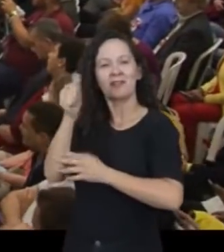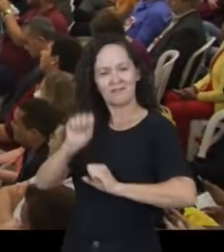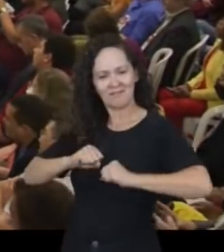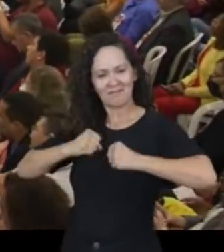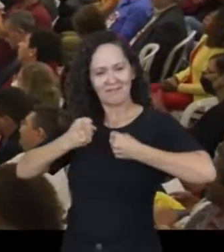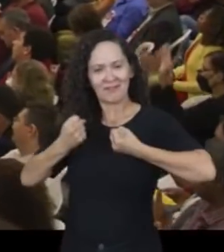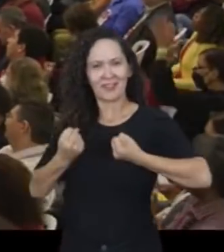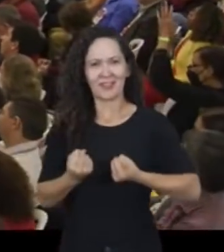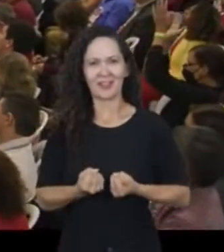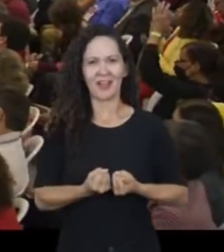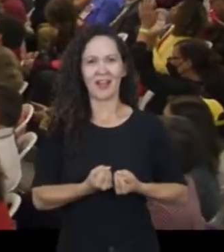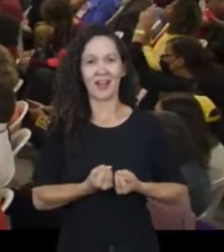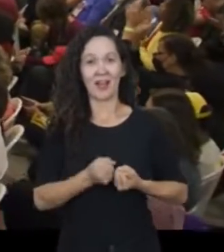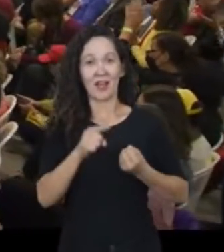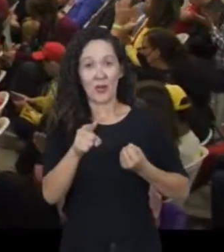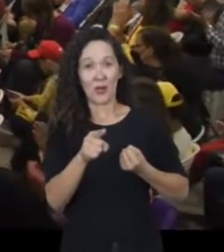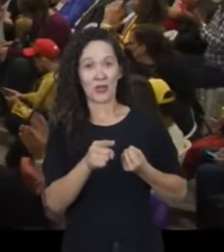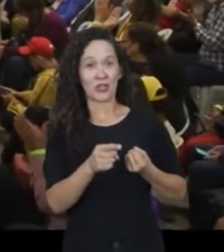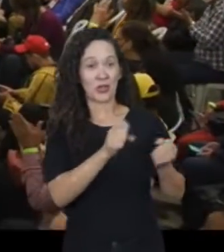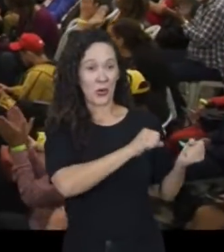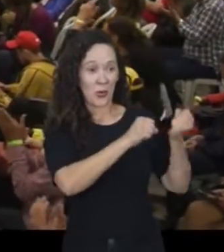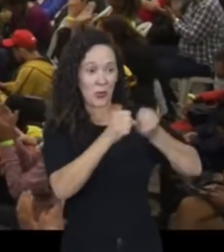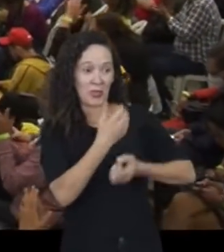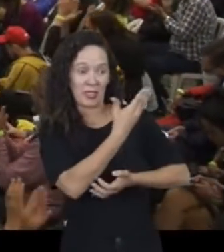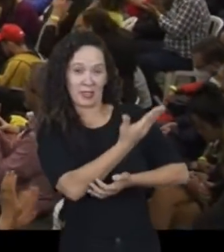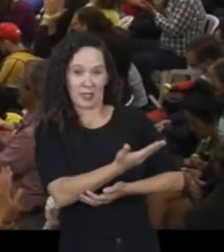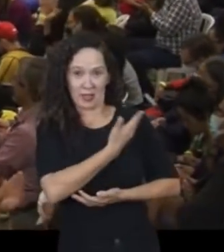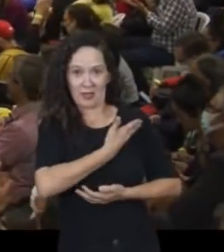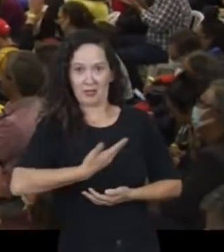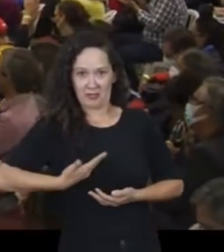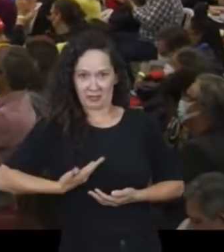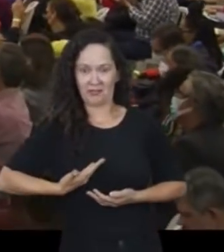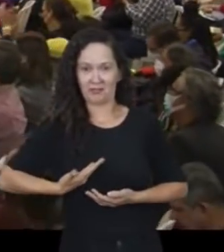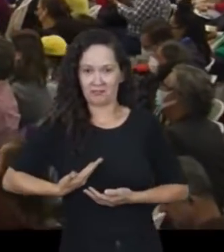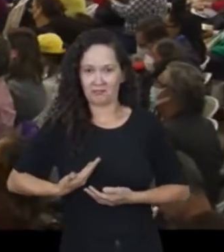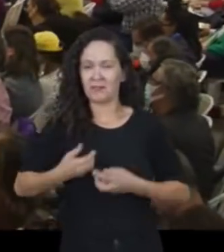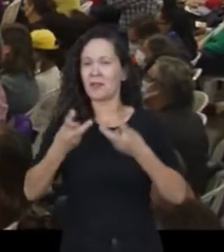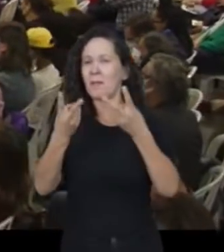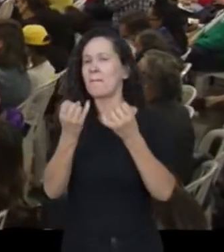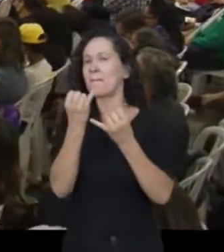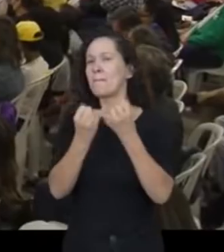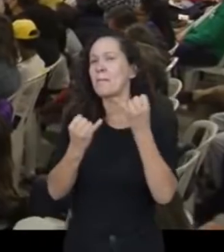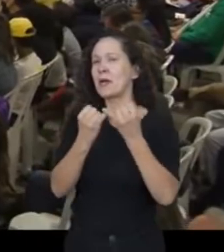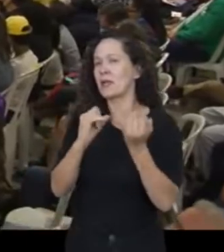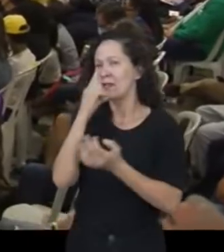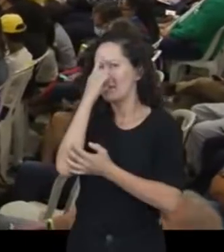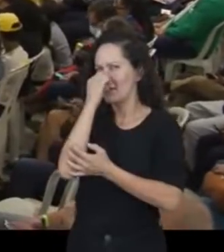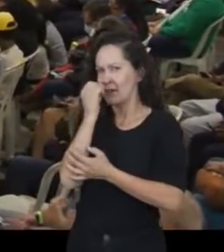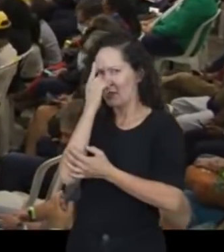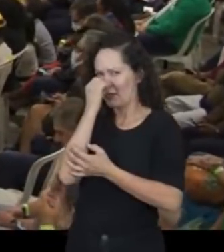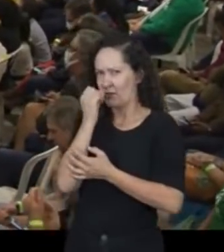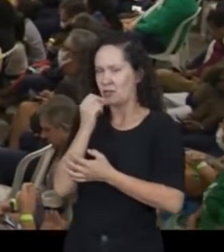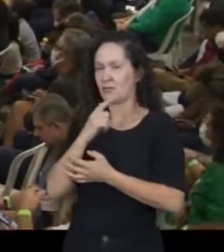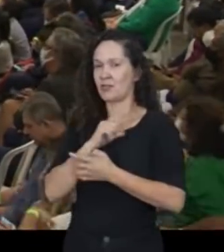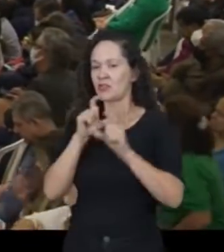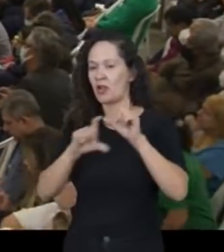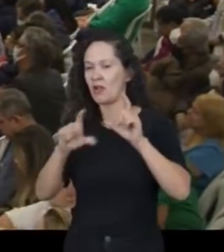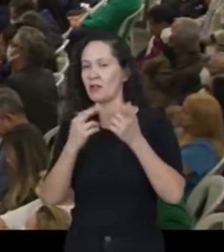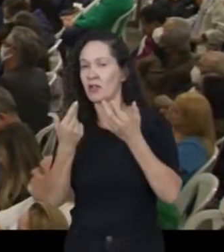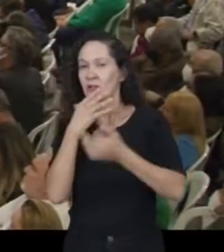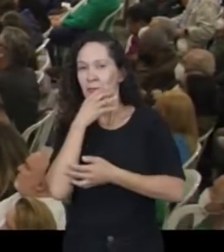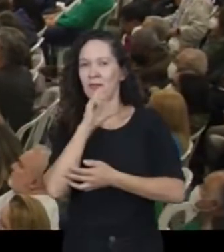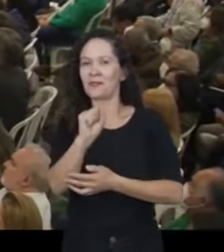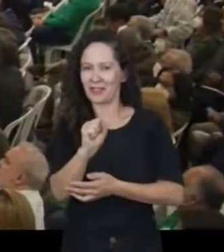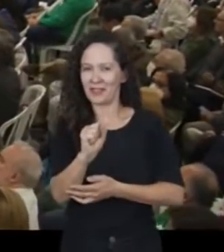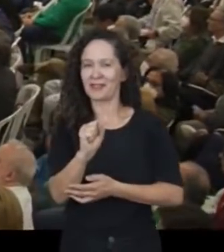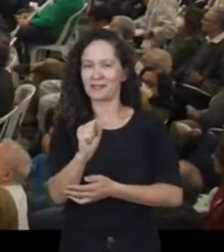únicos você perceber quero que parece que o alto de a vida a mesma frase do Paulo Freire que eu defendo